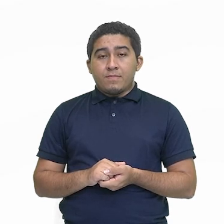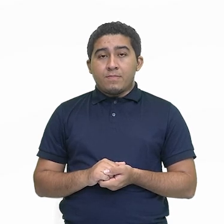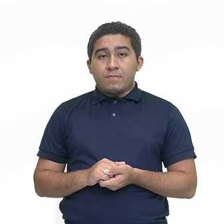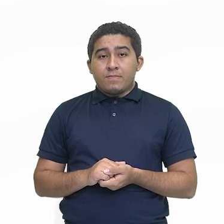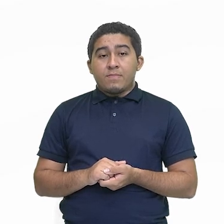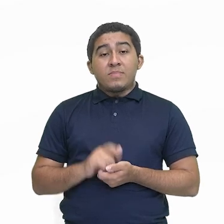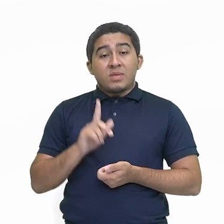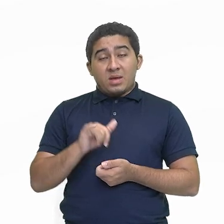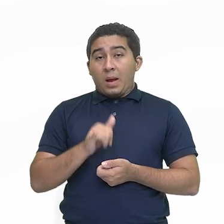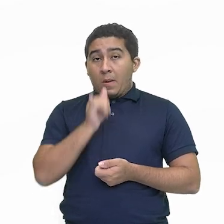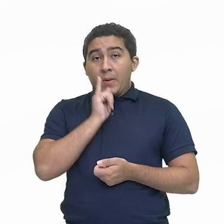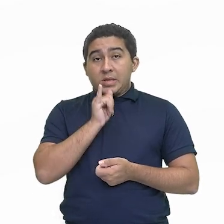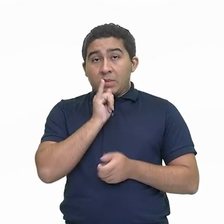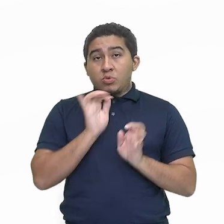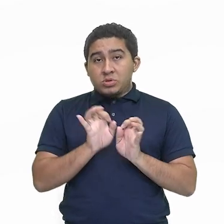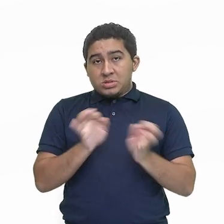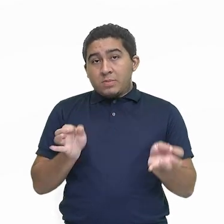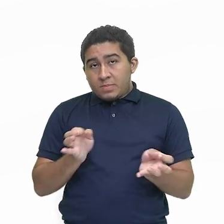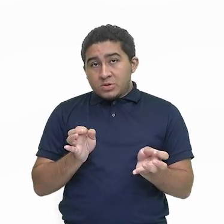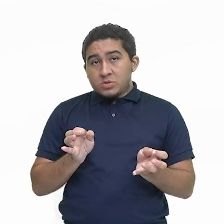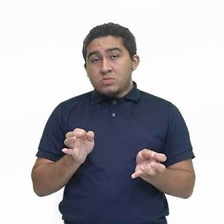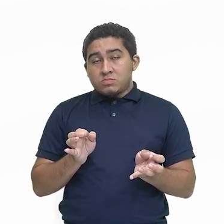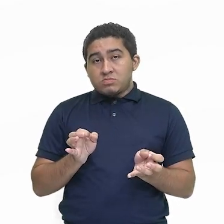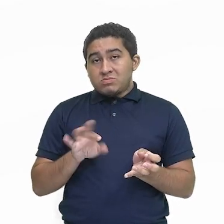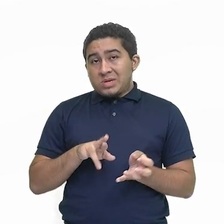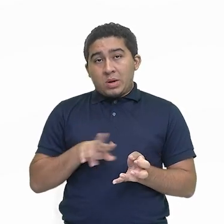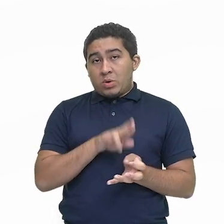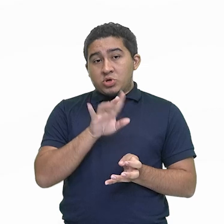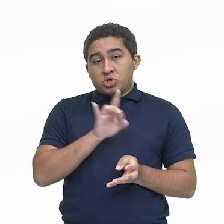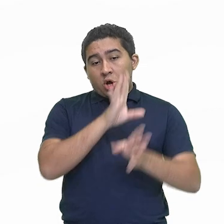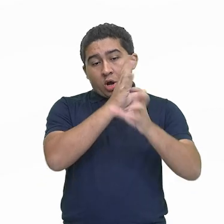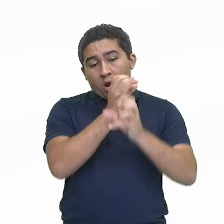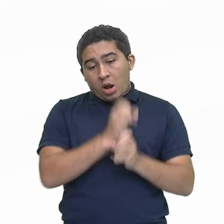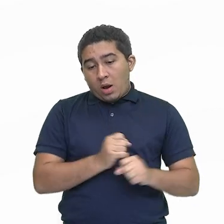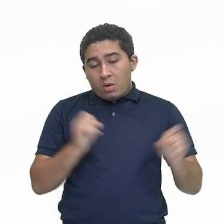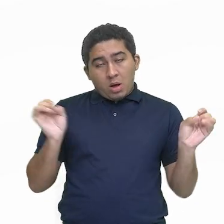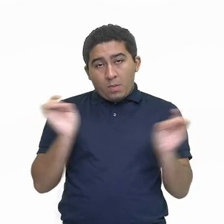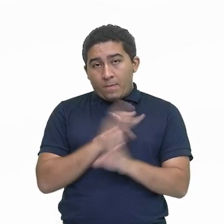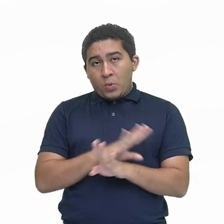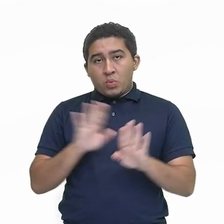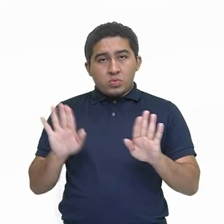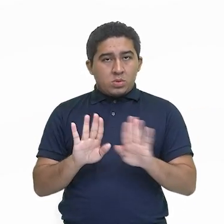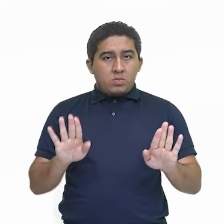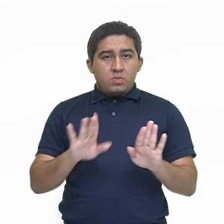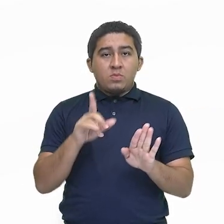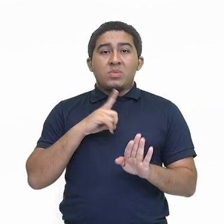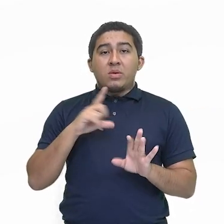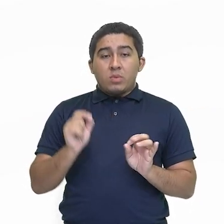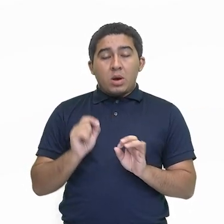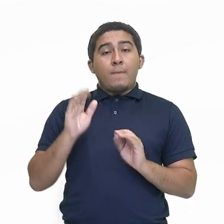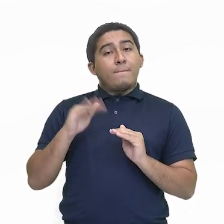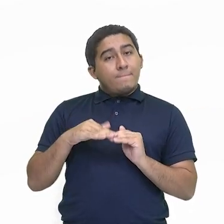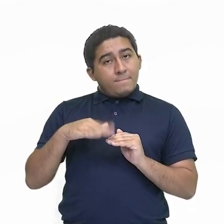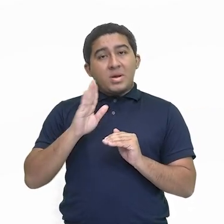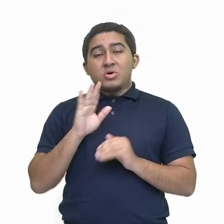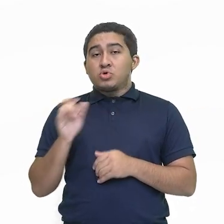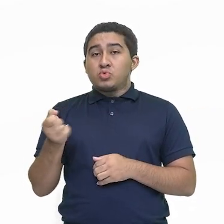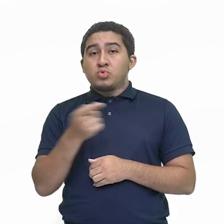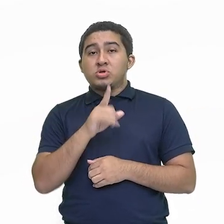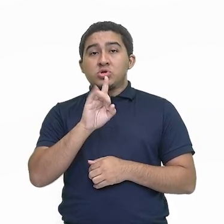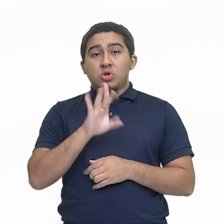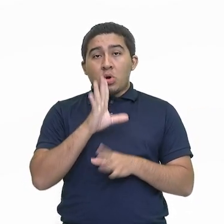perceberem que não é só fazer conta, tá bom? Não é só ficar calculando, nós temos aqui um intuito maior do que só